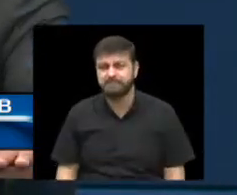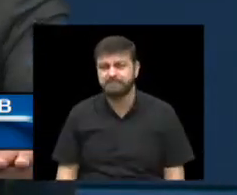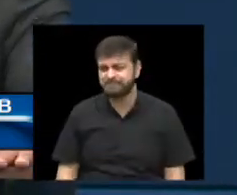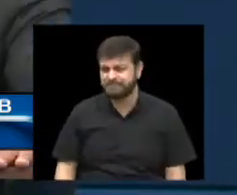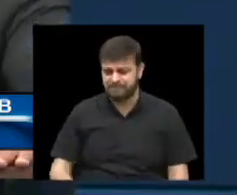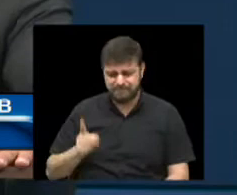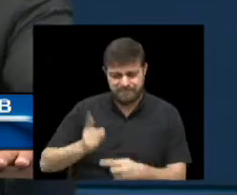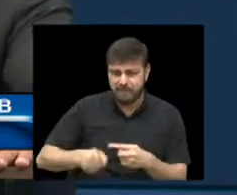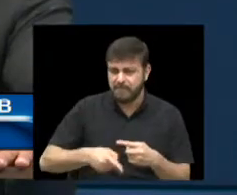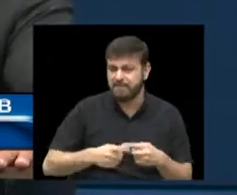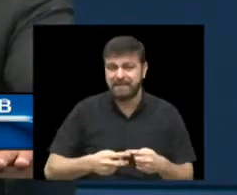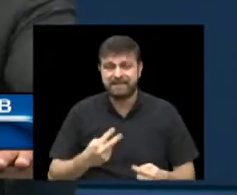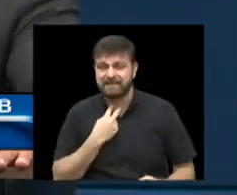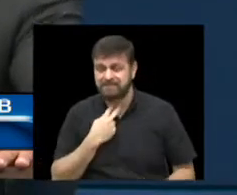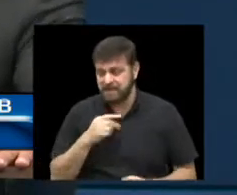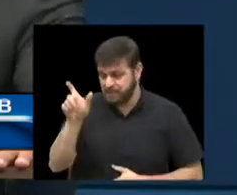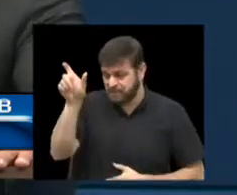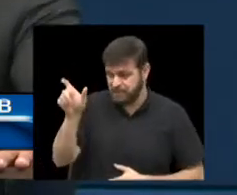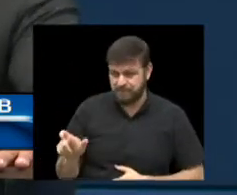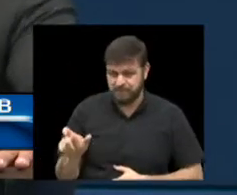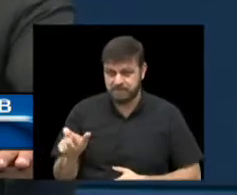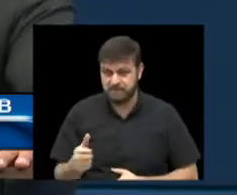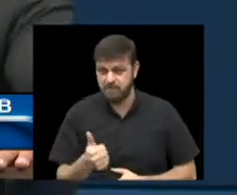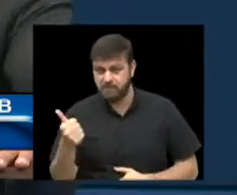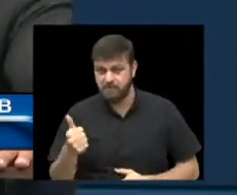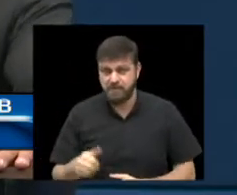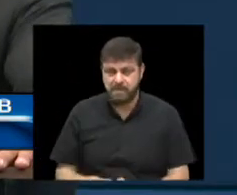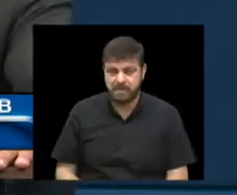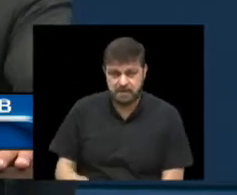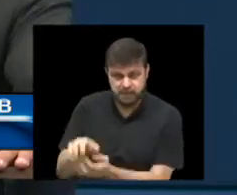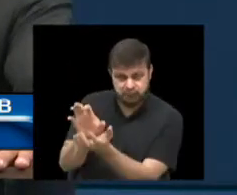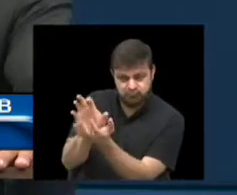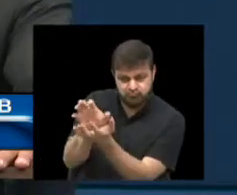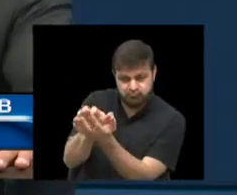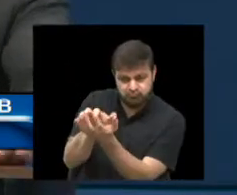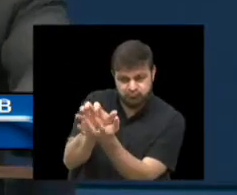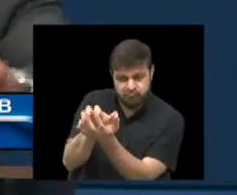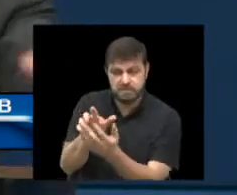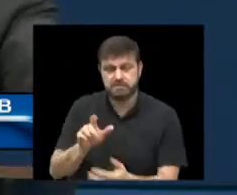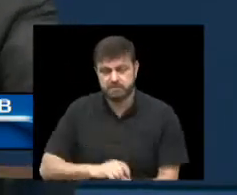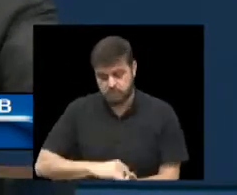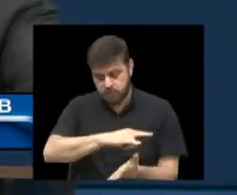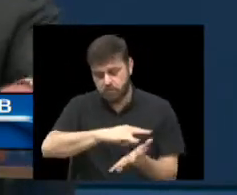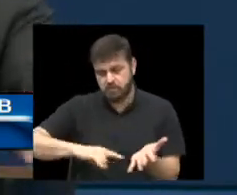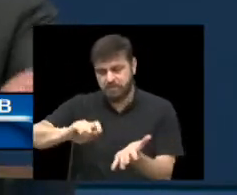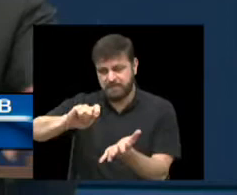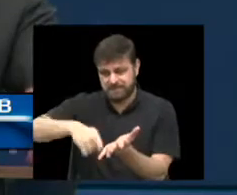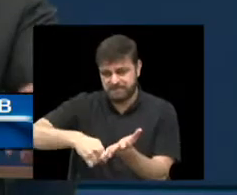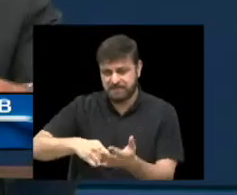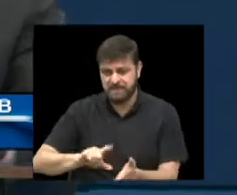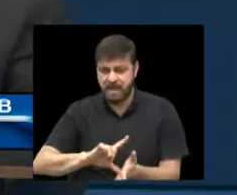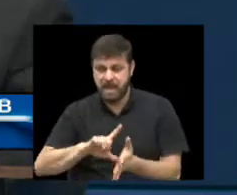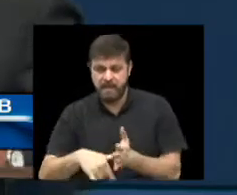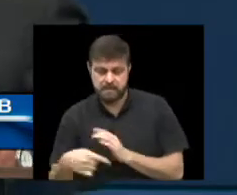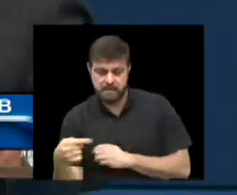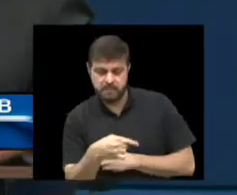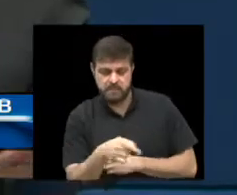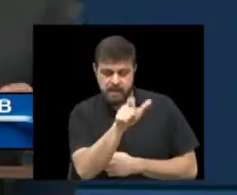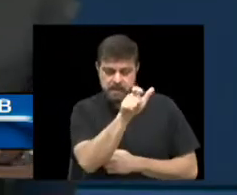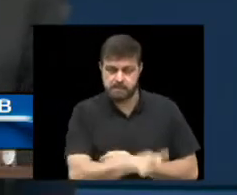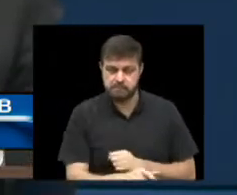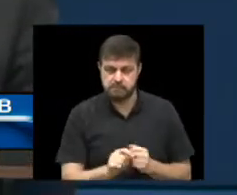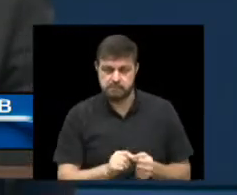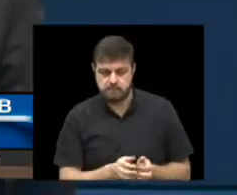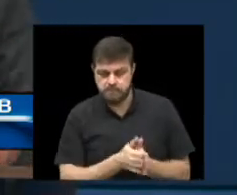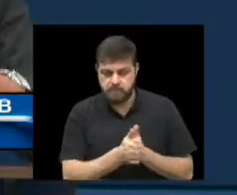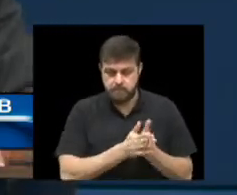impedir que um paciente, como em Maceió, assine uma ficha em branco para posteriormente o agente público ou corruptor da